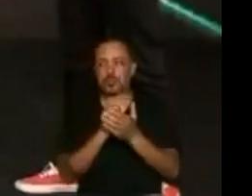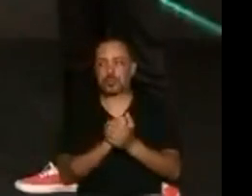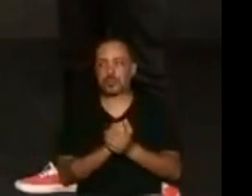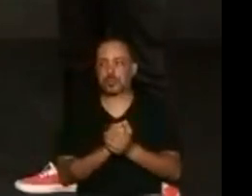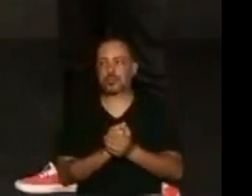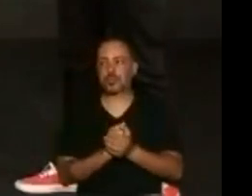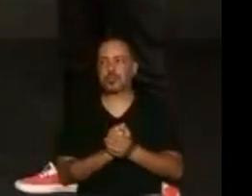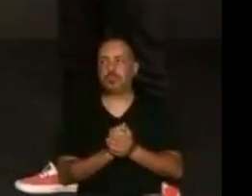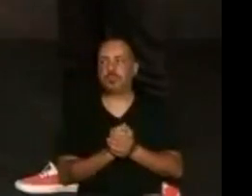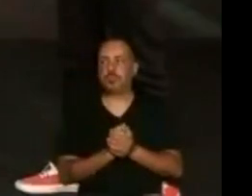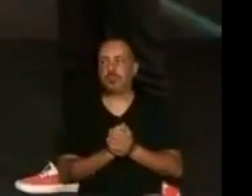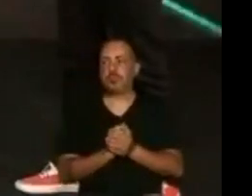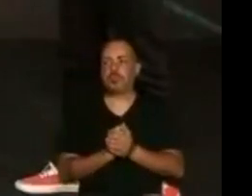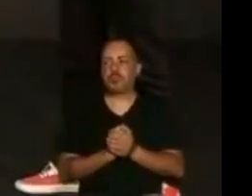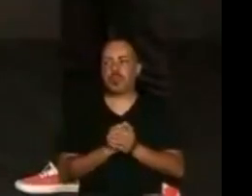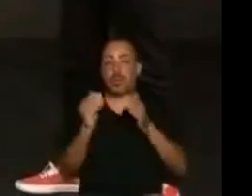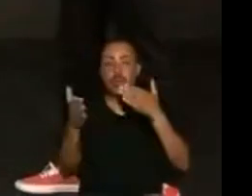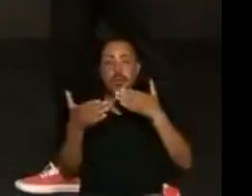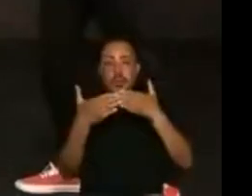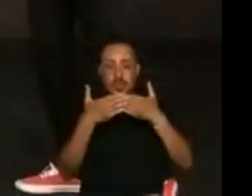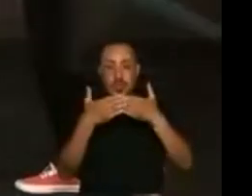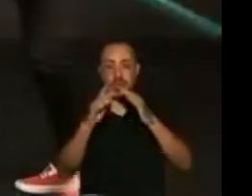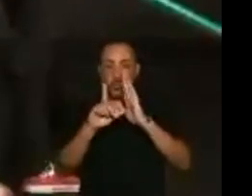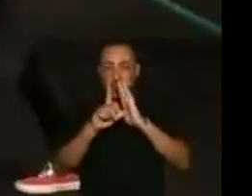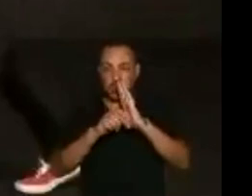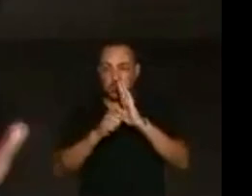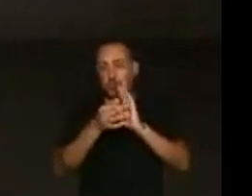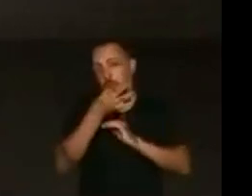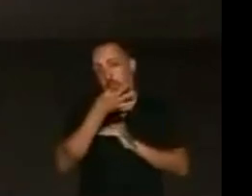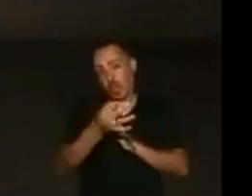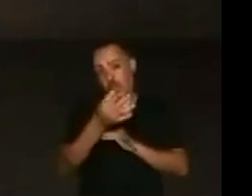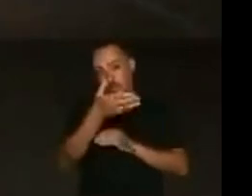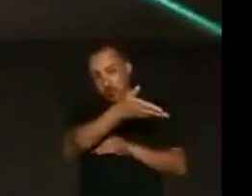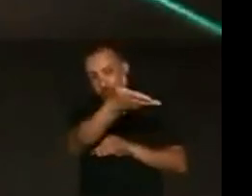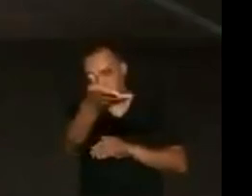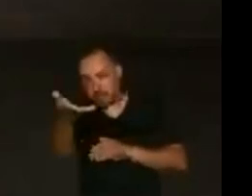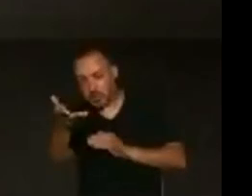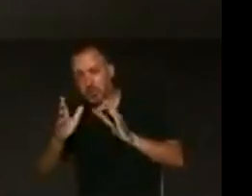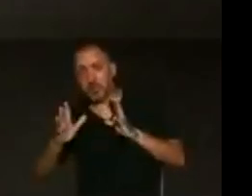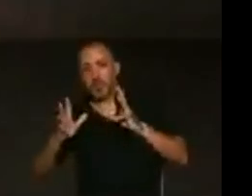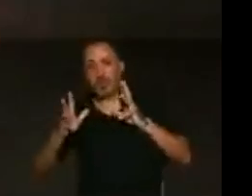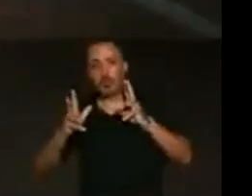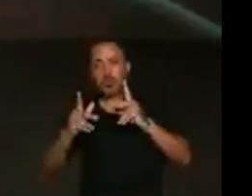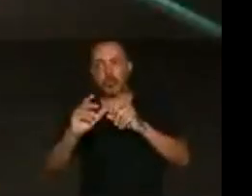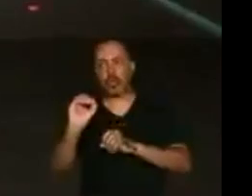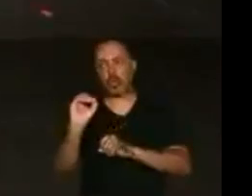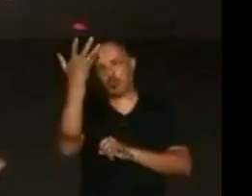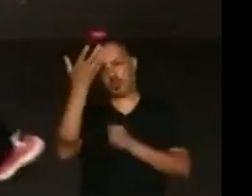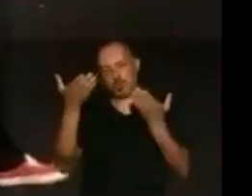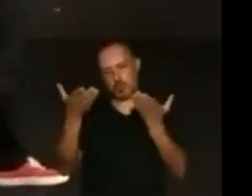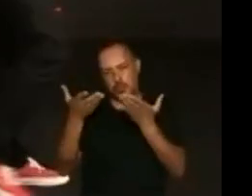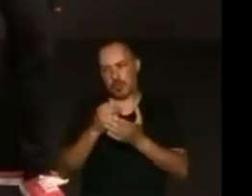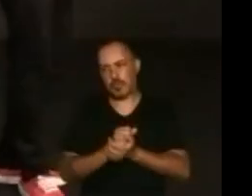para esse último bloco. E fecharemos o evento mais uma vez com a opinião de vocês sobre tudo que rolou hoje aqui. Mas, como